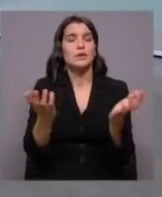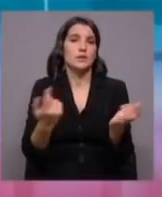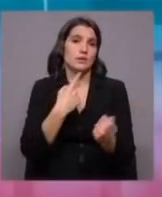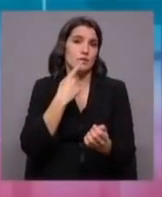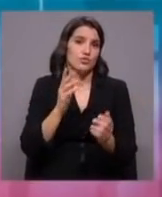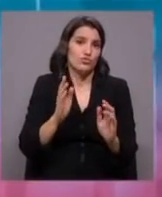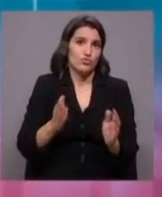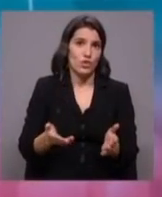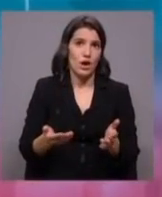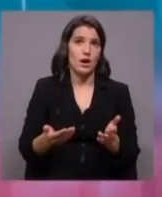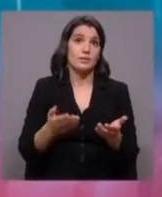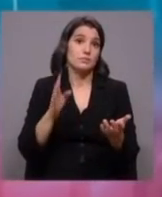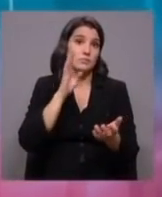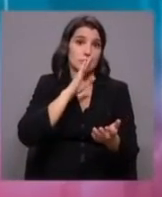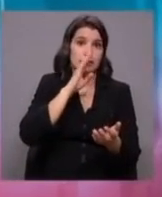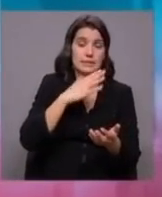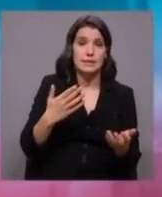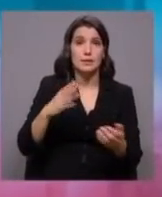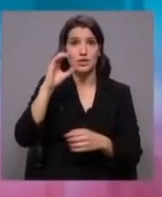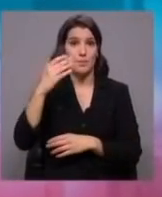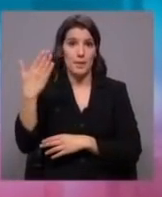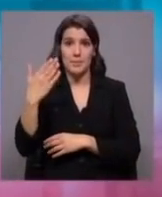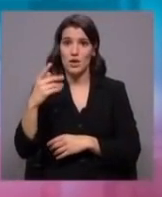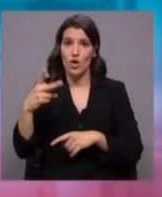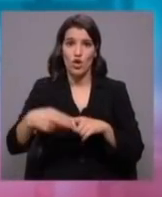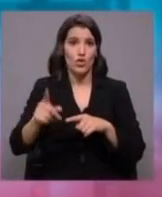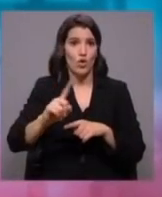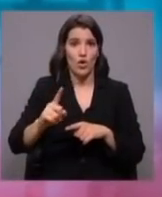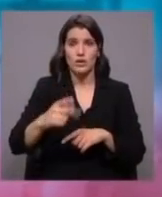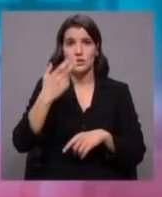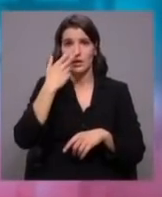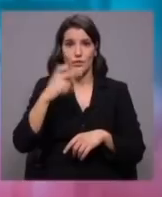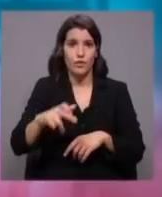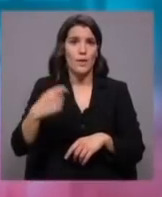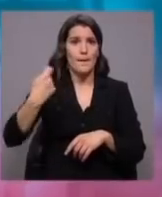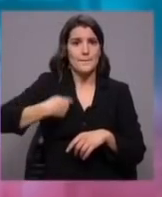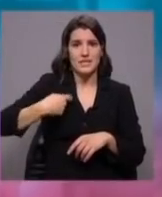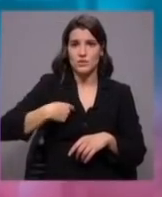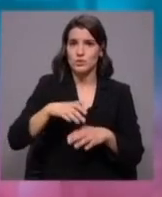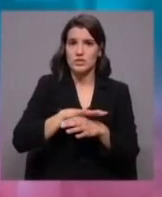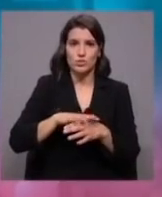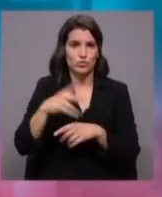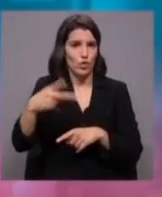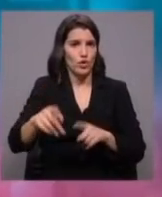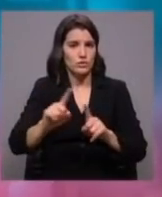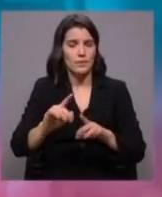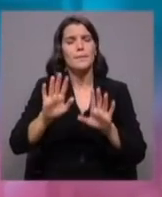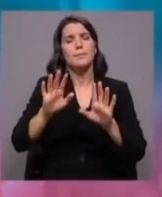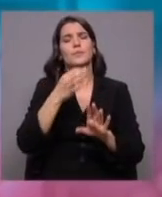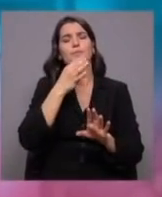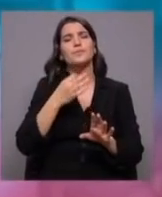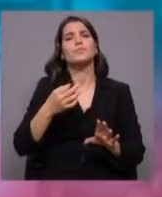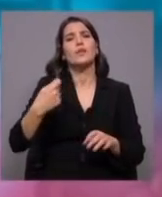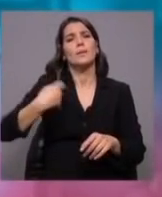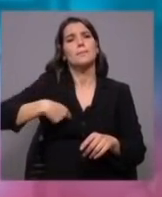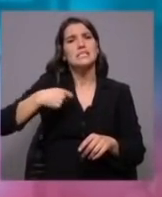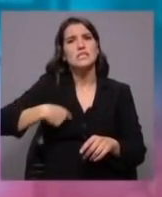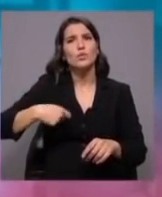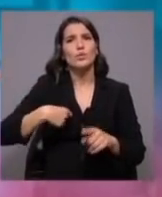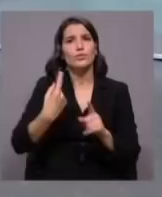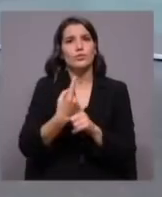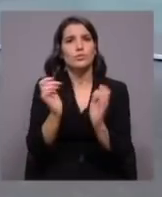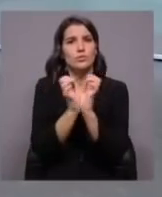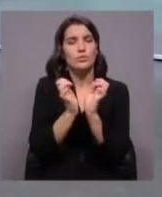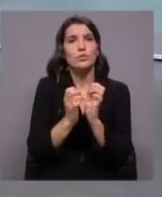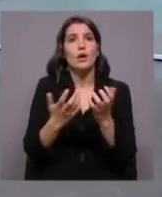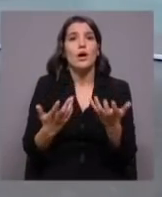que... se for primeiro-ministro não vai cortar pensões em nenhuma circunstância, mas mais do que falar de cortar pensões, a grande questão neste momento é a